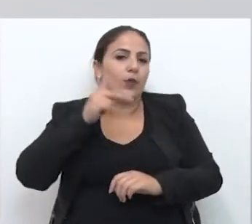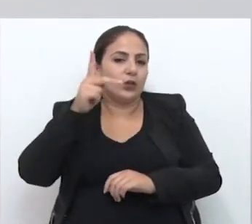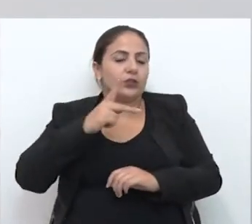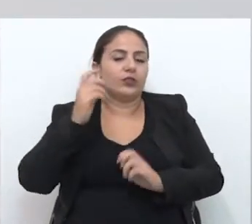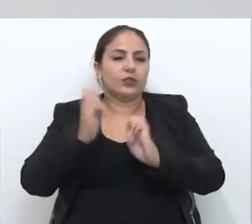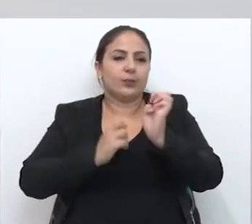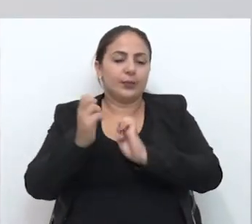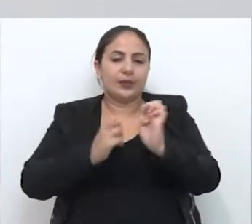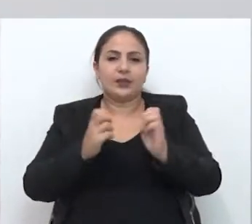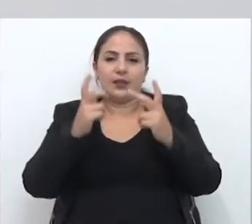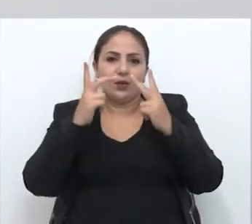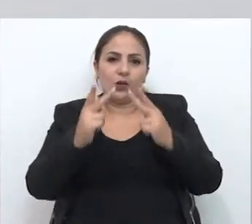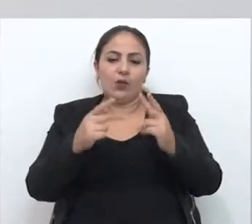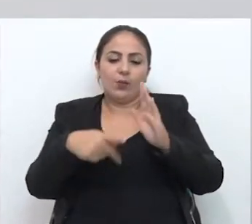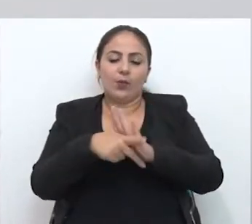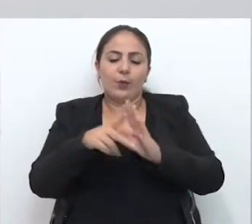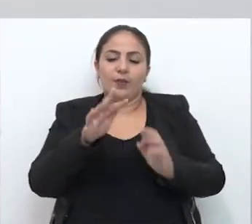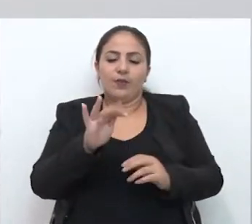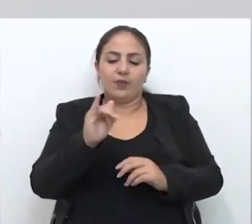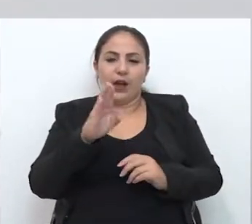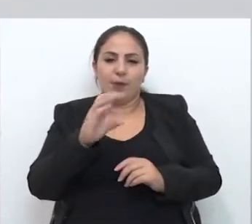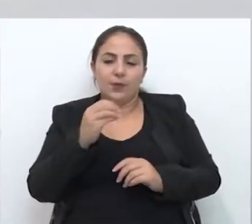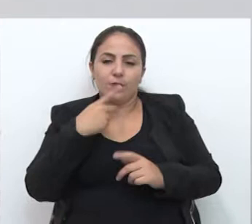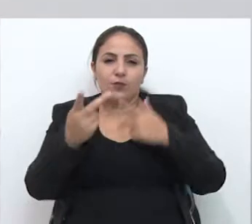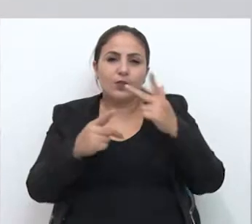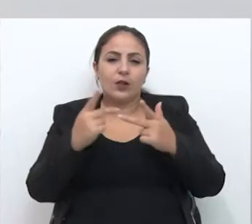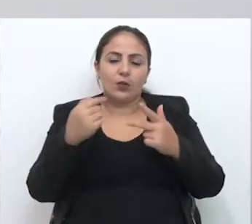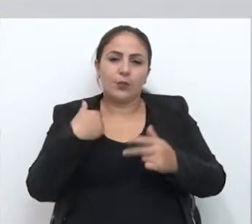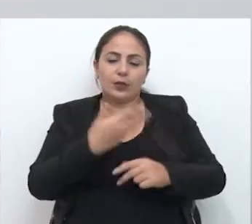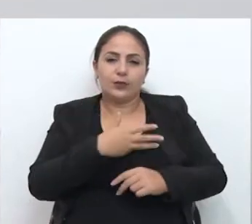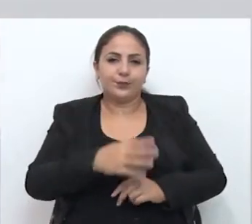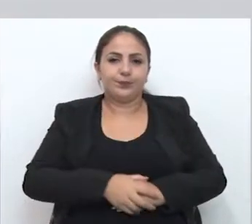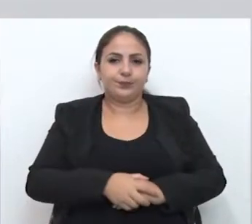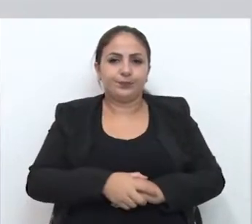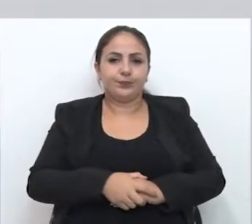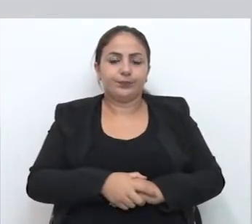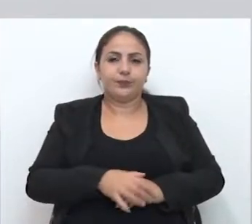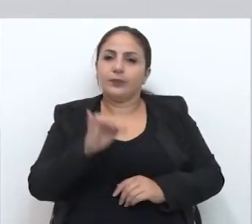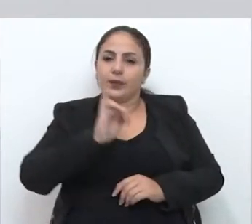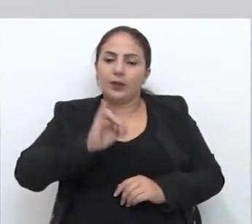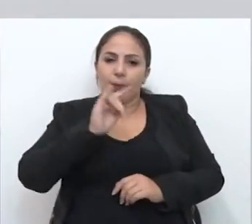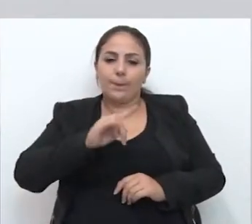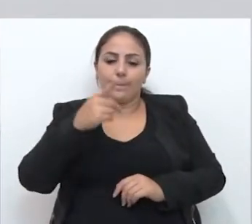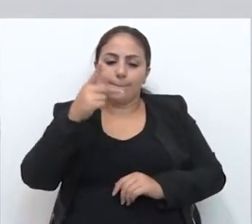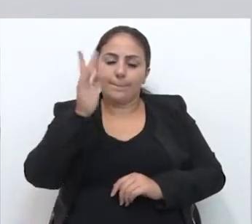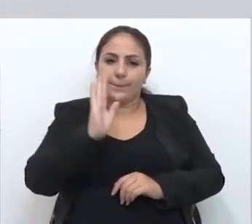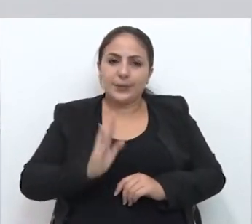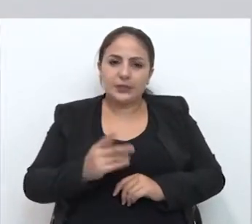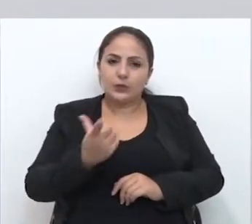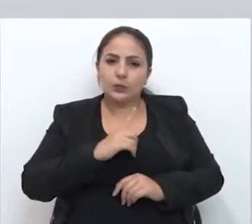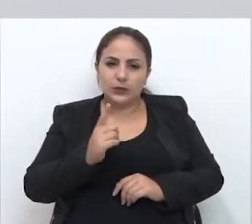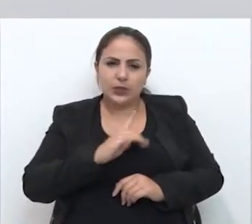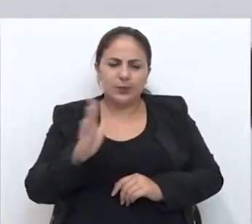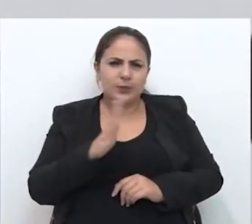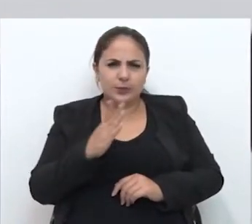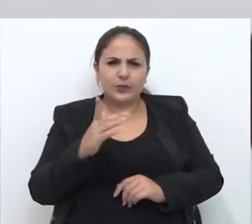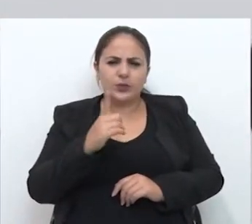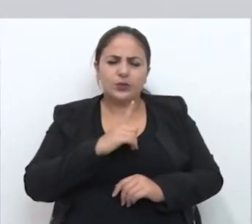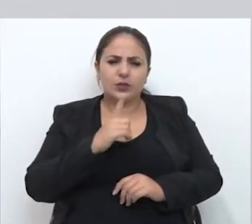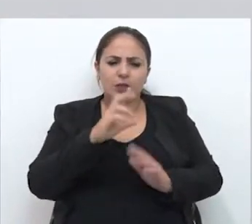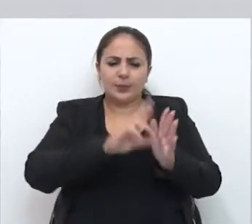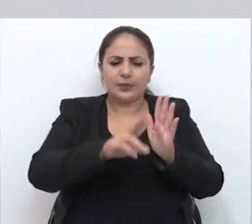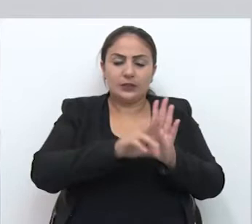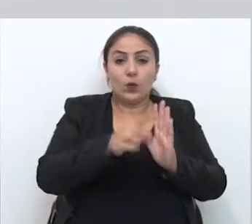educacional, política, empresarial, como o próprio Fábio nos informou agora há pouco. É importante que o Brasil tenha, pelo menos,